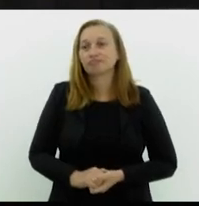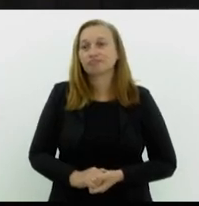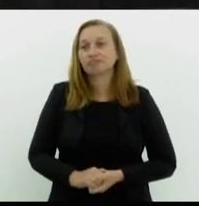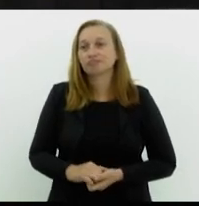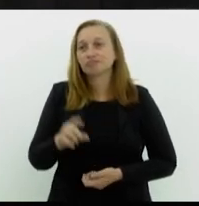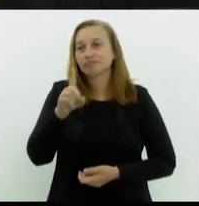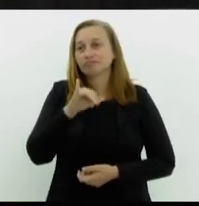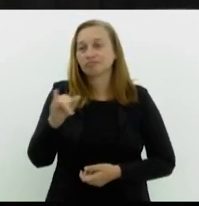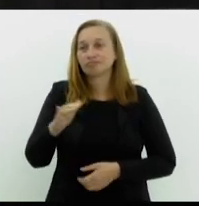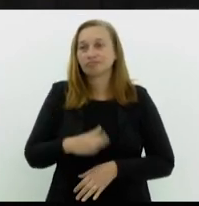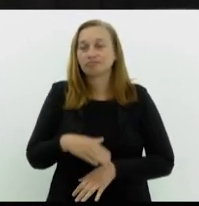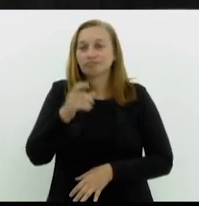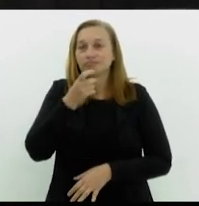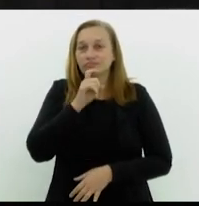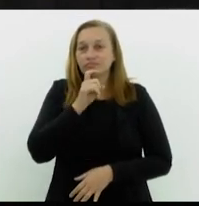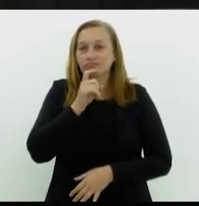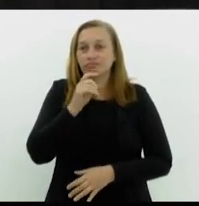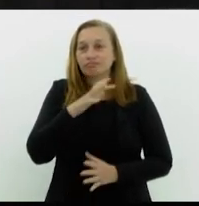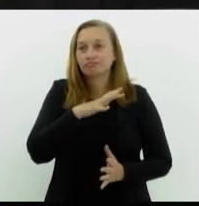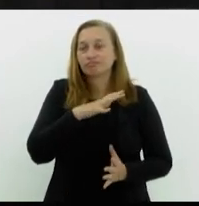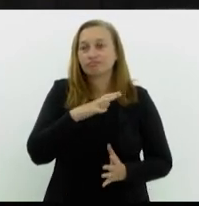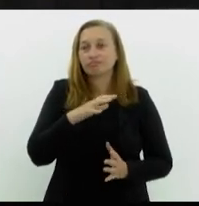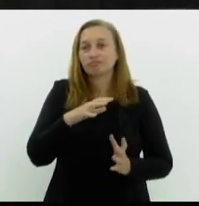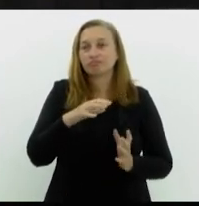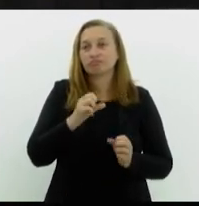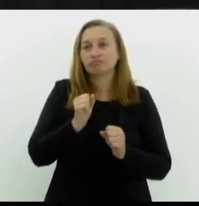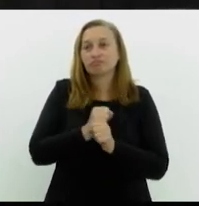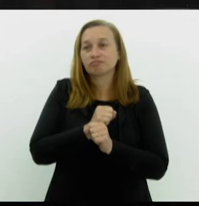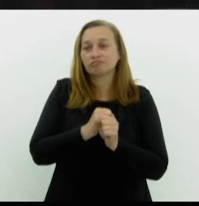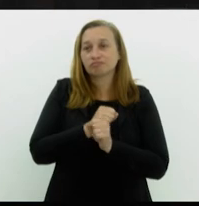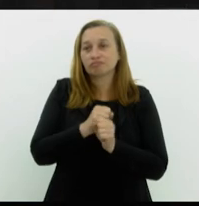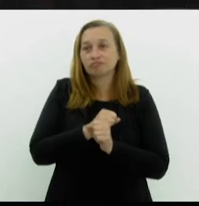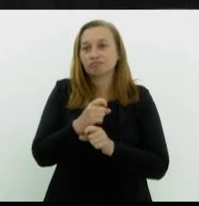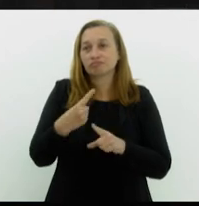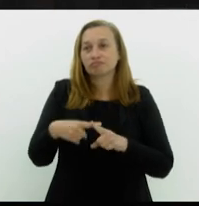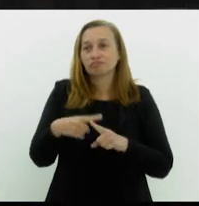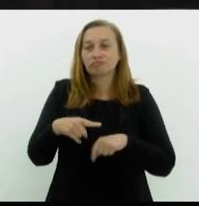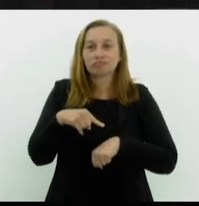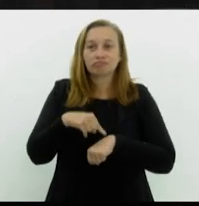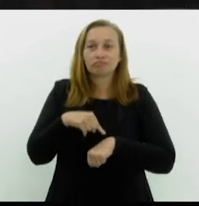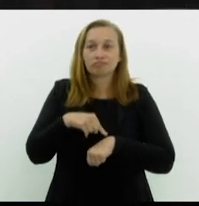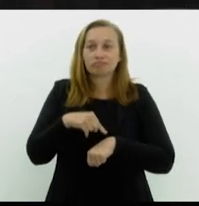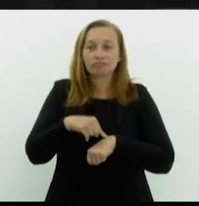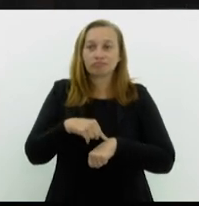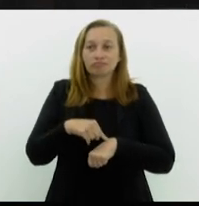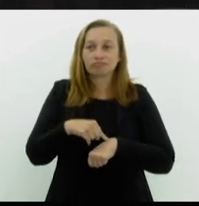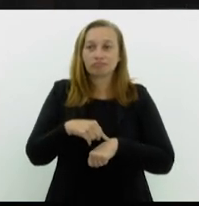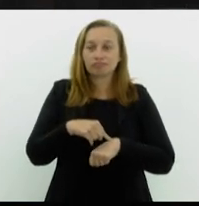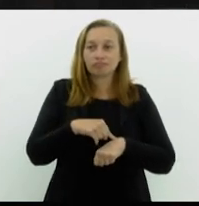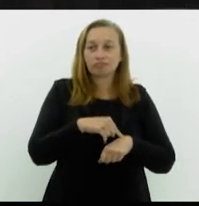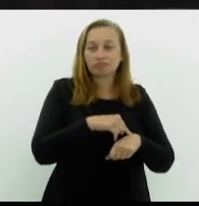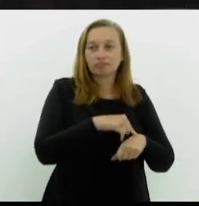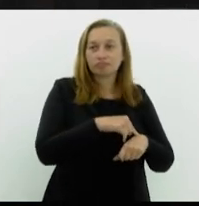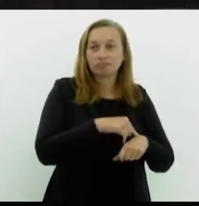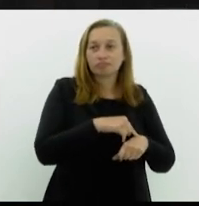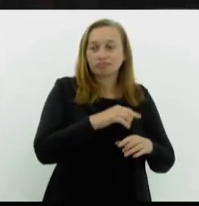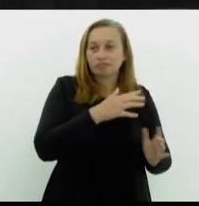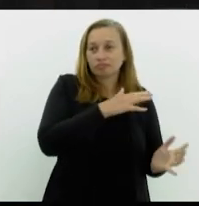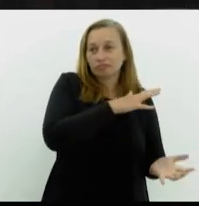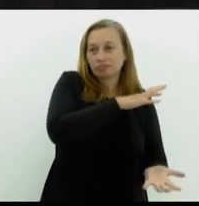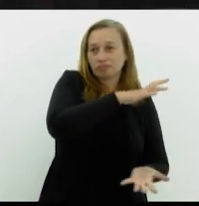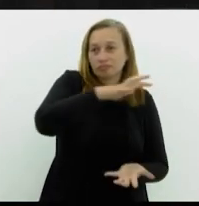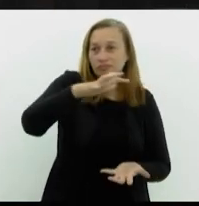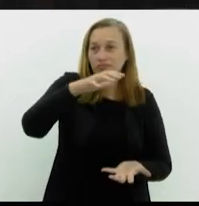dia mais frio do ano, porque é o momento que a Terra e o Sol estão nos seus